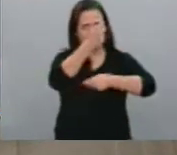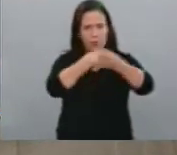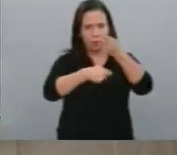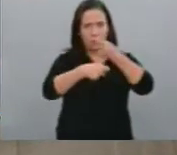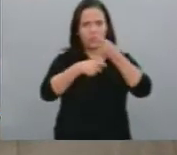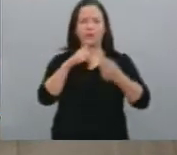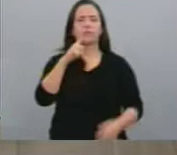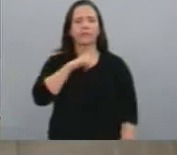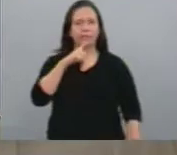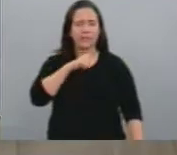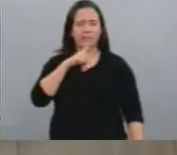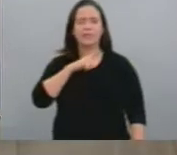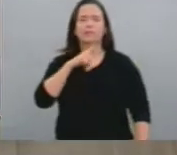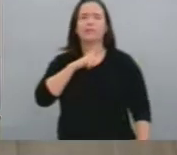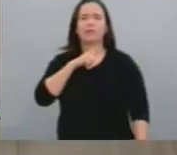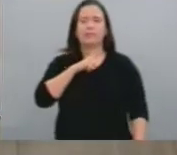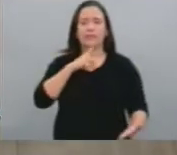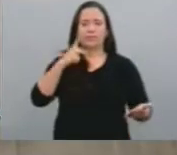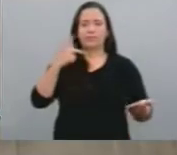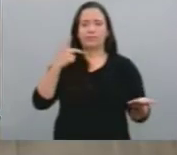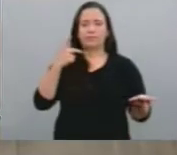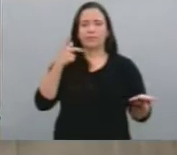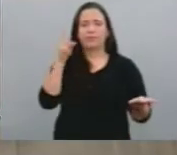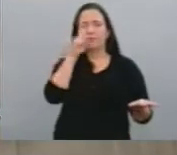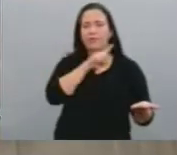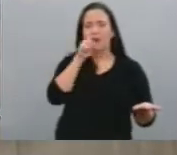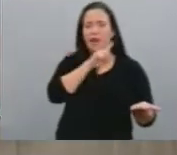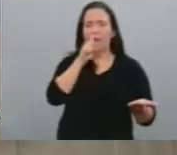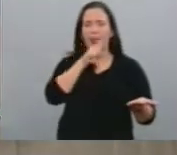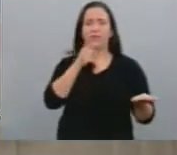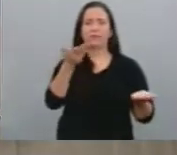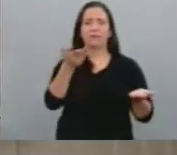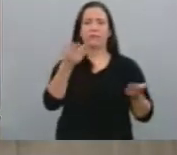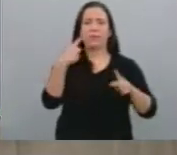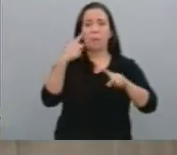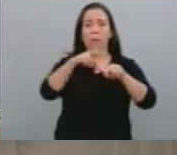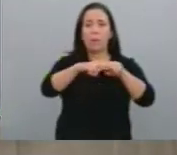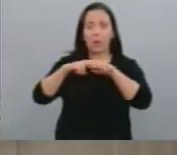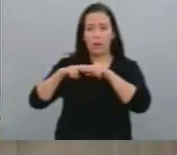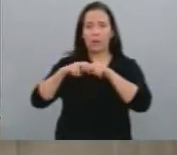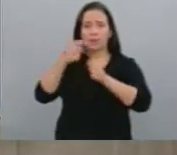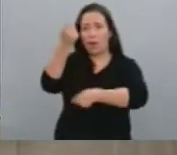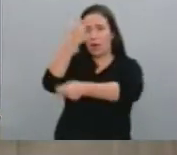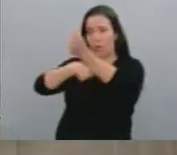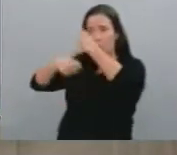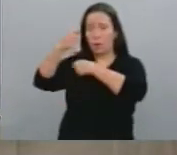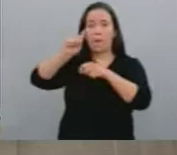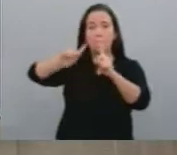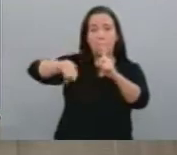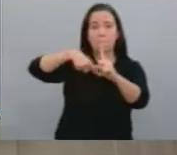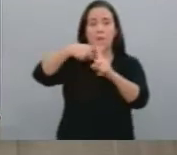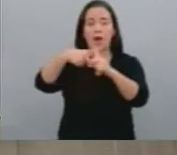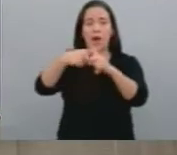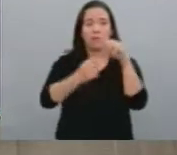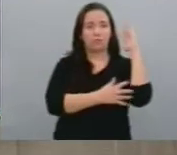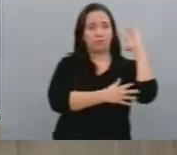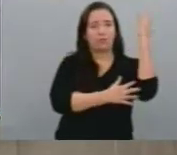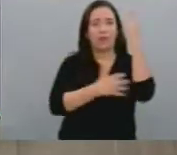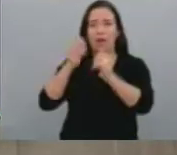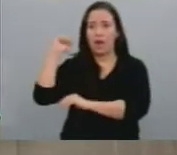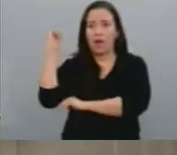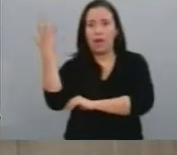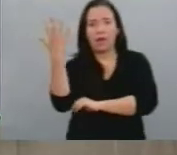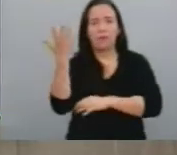um equívoco do ponto de vista ambiental. É economicamente